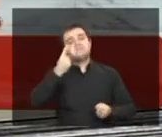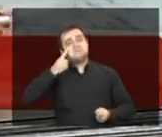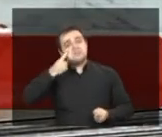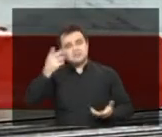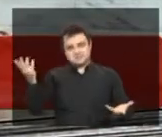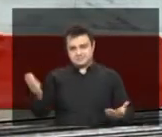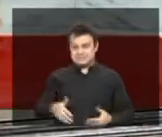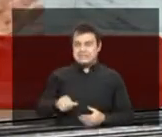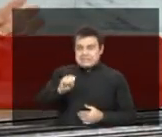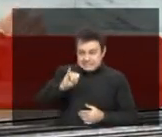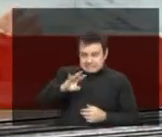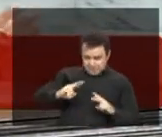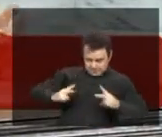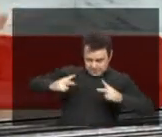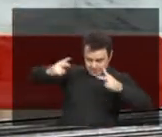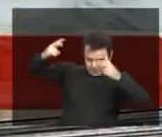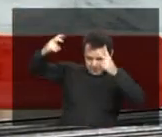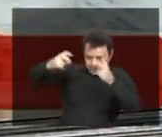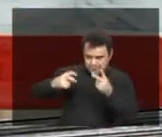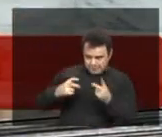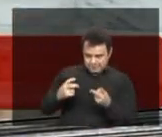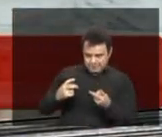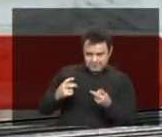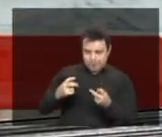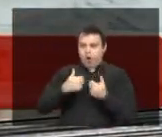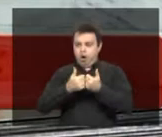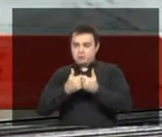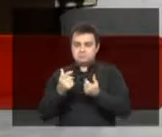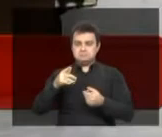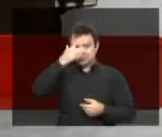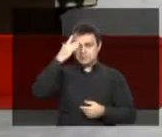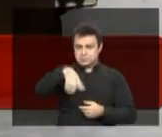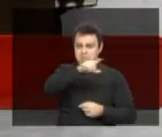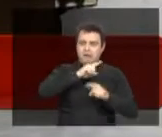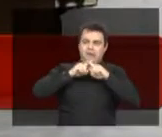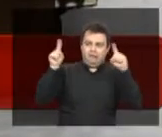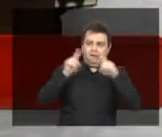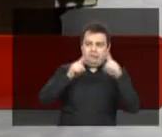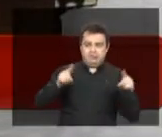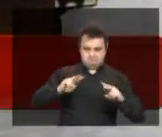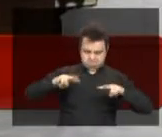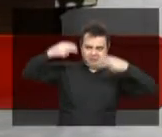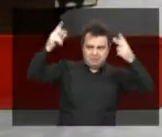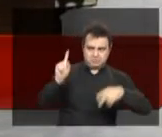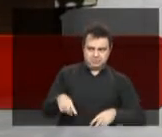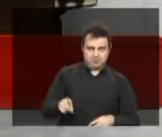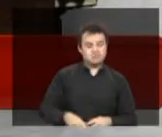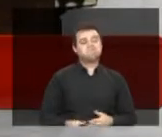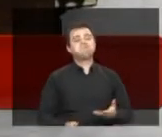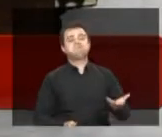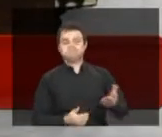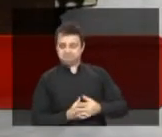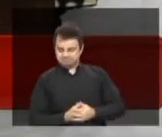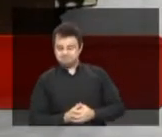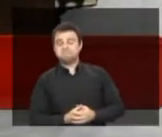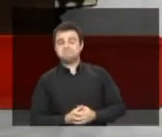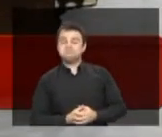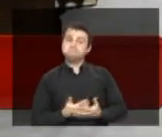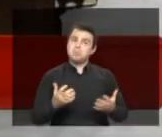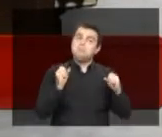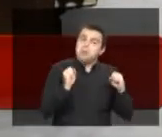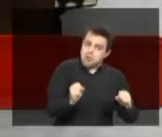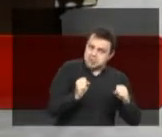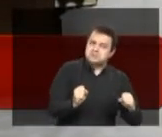tarifa, automaticamente vem mais cobranças, né, da população. Eu não acho interessante em 2 momentos. Talvez